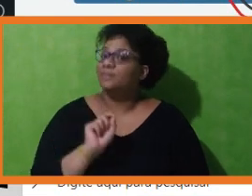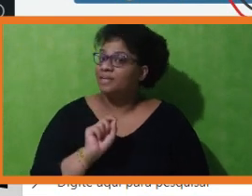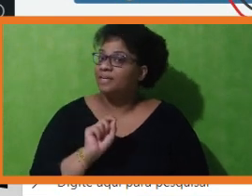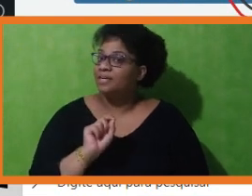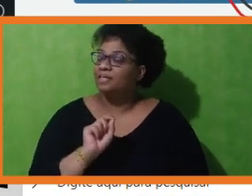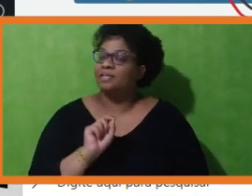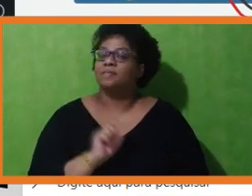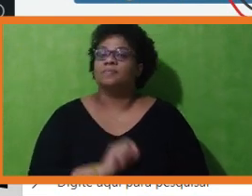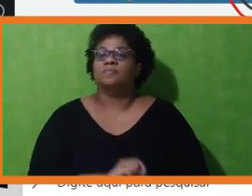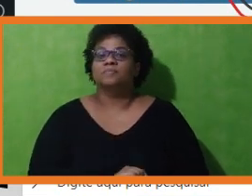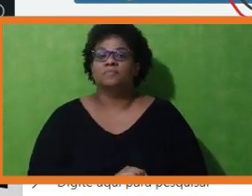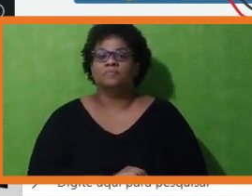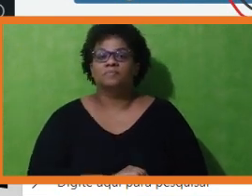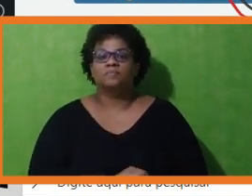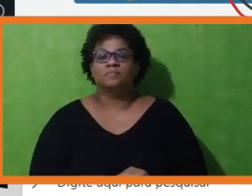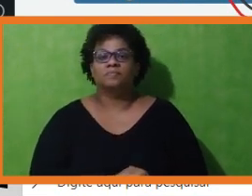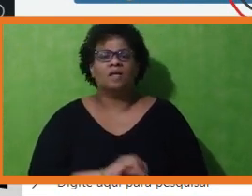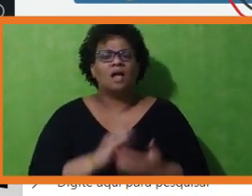Lembrando o seguinte, certo?